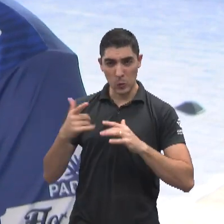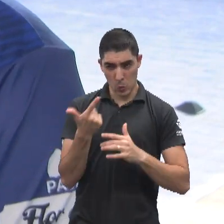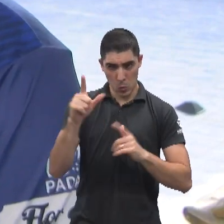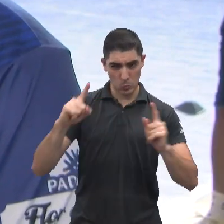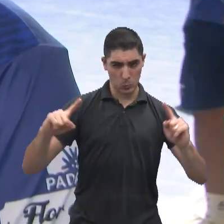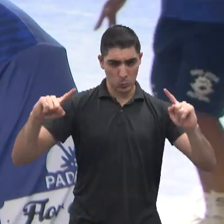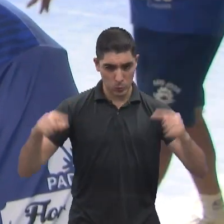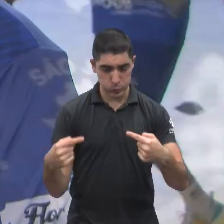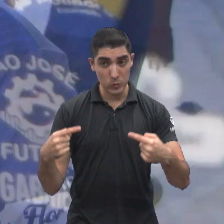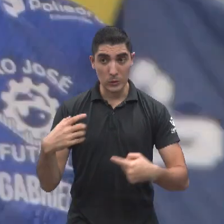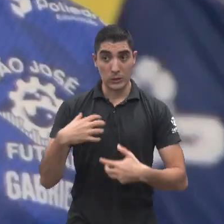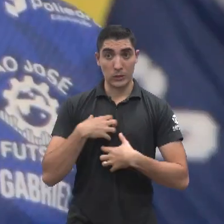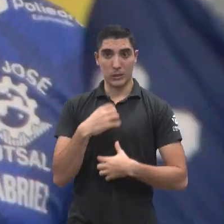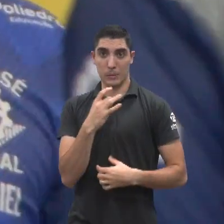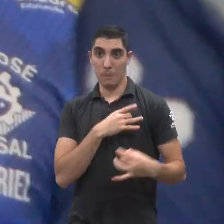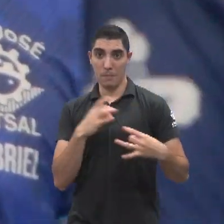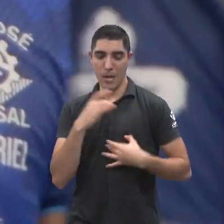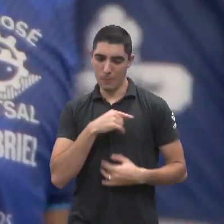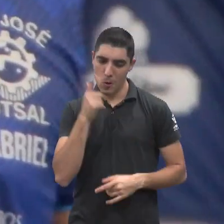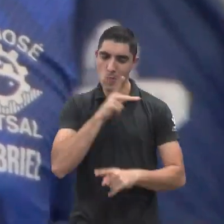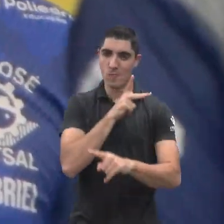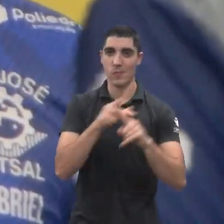que é jogar aqui no Tênis Clube.